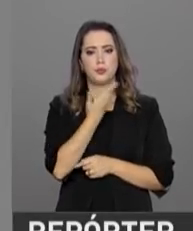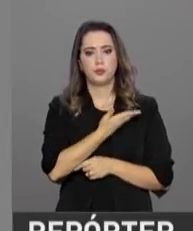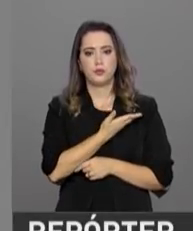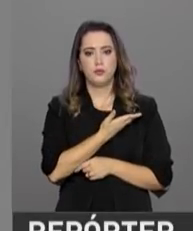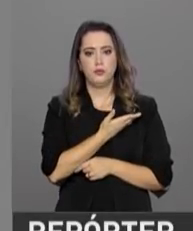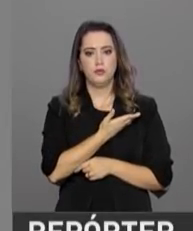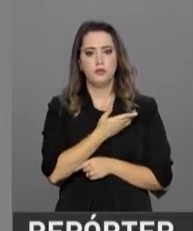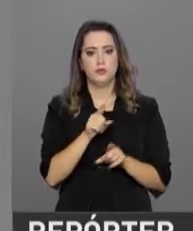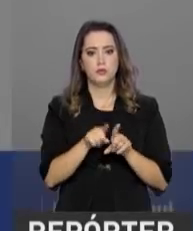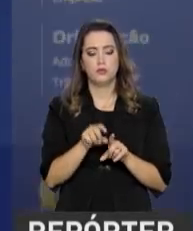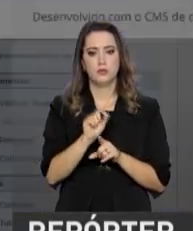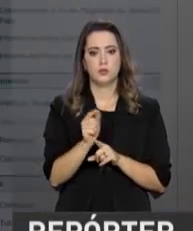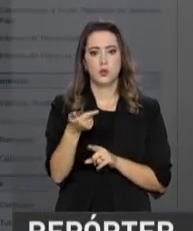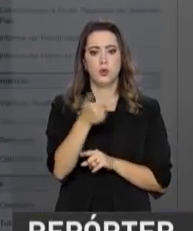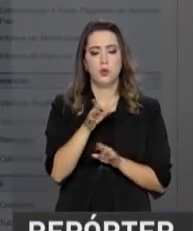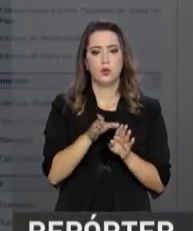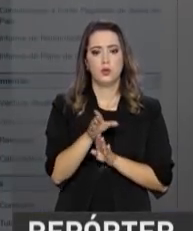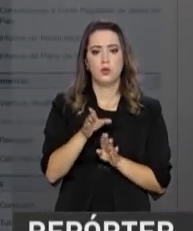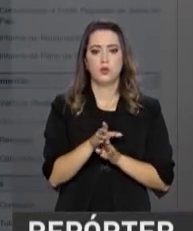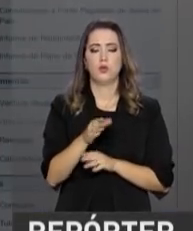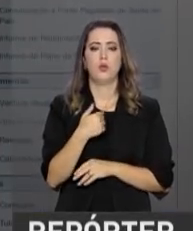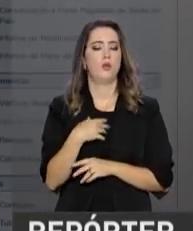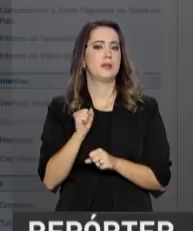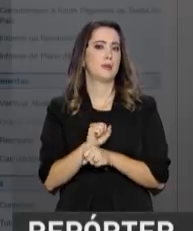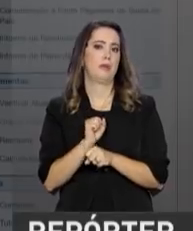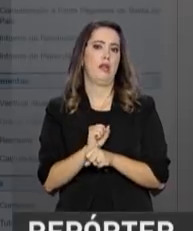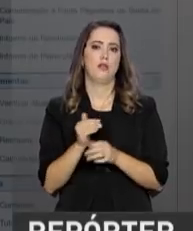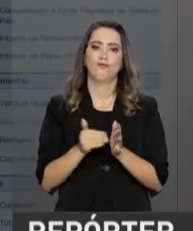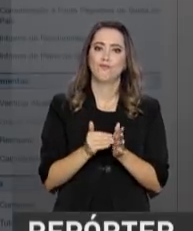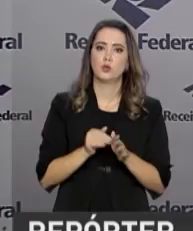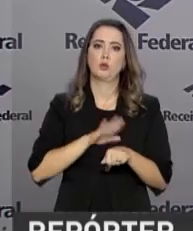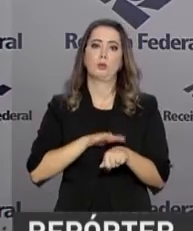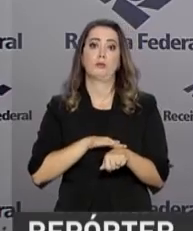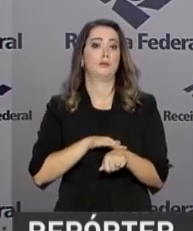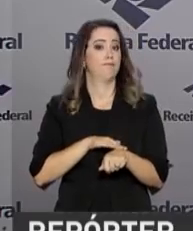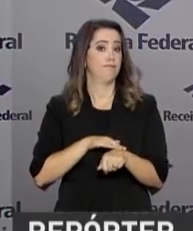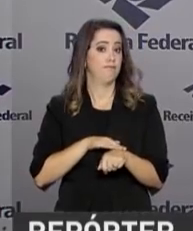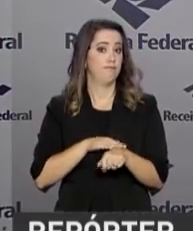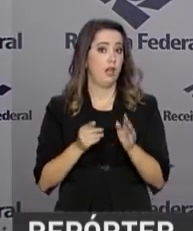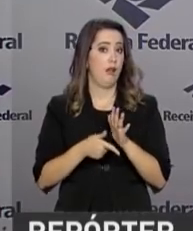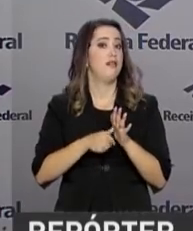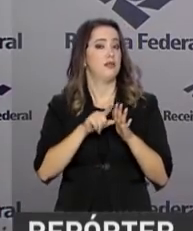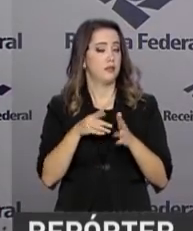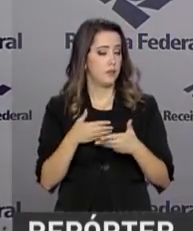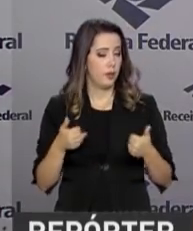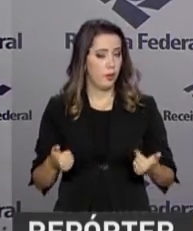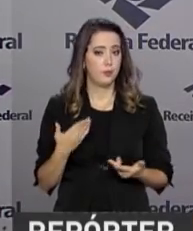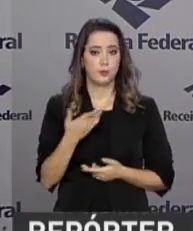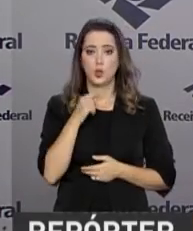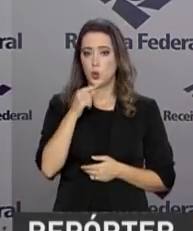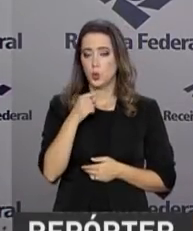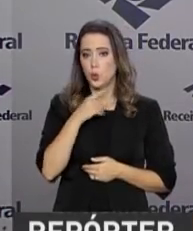e smartphones. Uma outra dica é não deixar a declaração para a última hora. As dúvidas surgem na hora